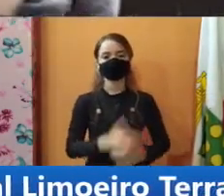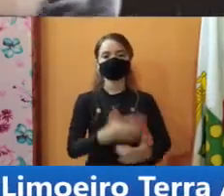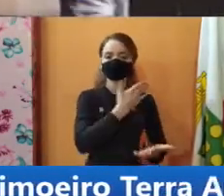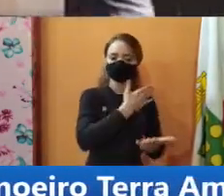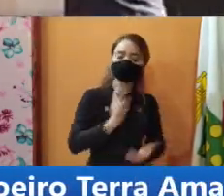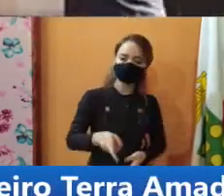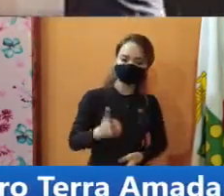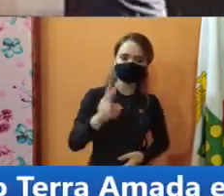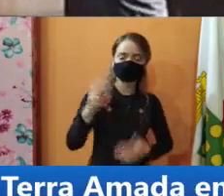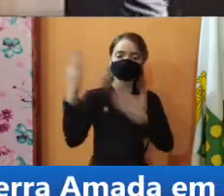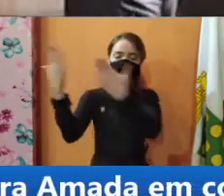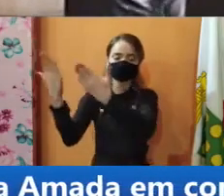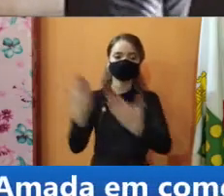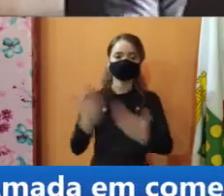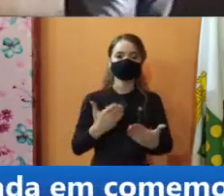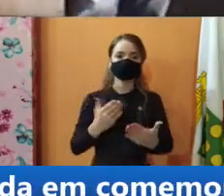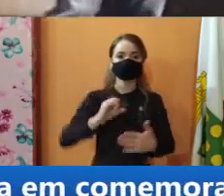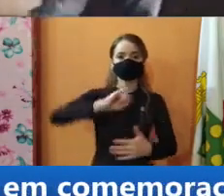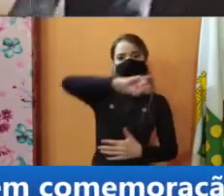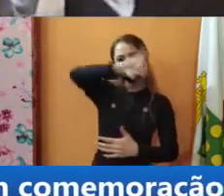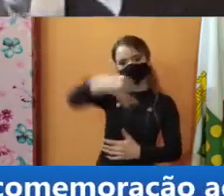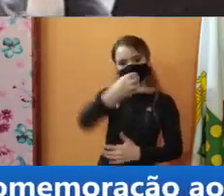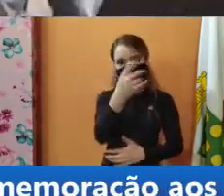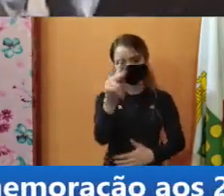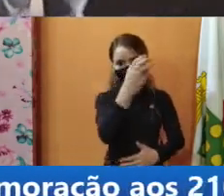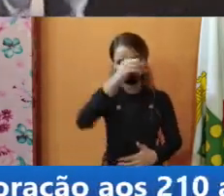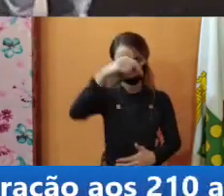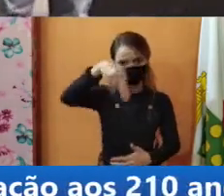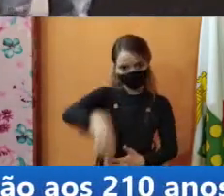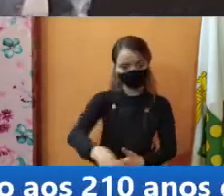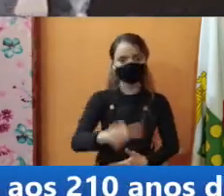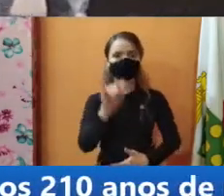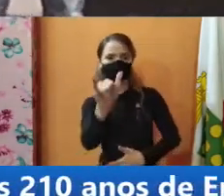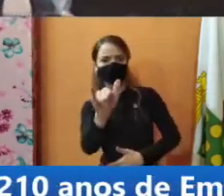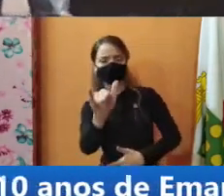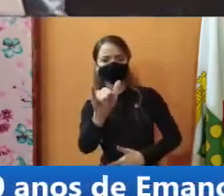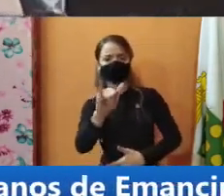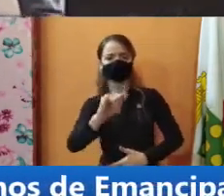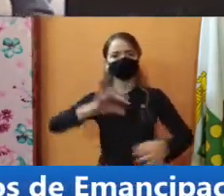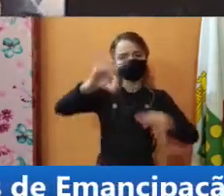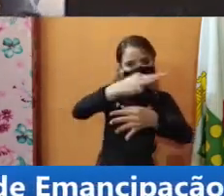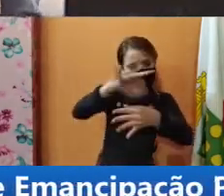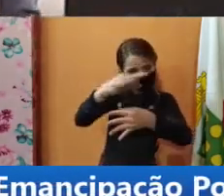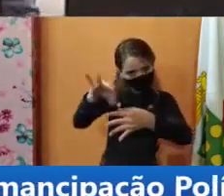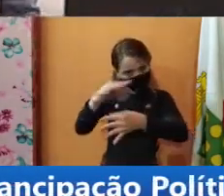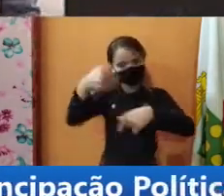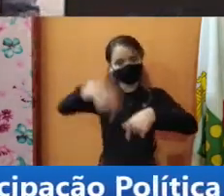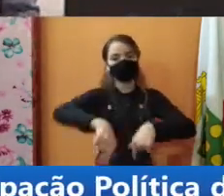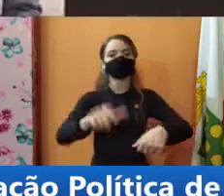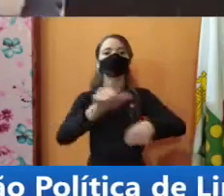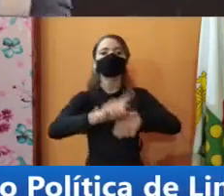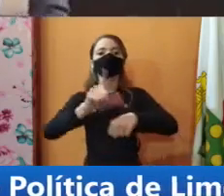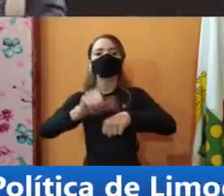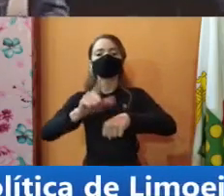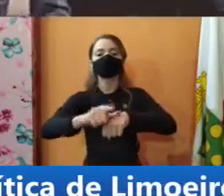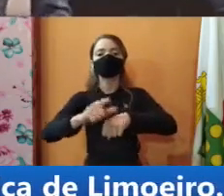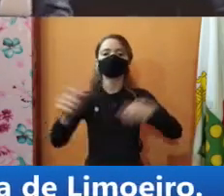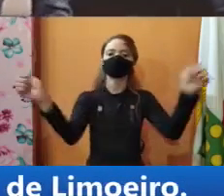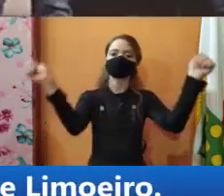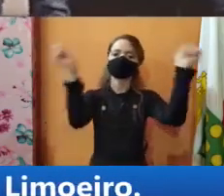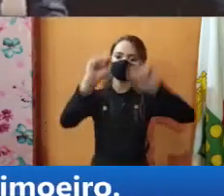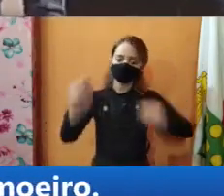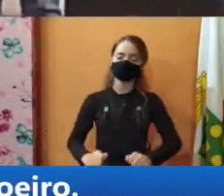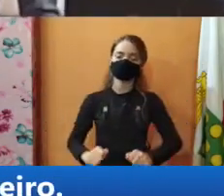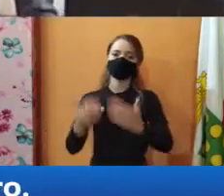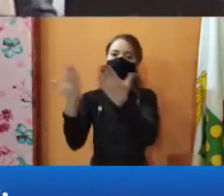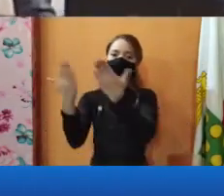Continuando, convidamos agora Johnny Clebson, nosso grande costureiro e modelista, viu? Chamar só de costureiro é muito pouco.